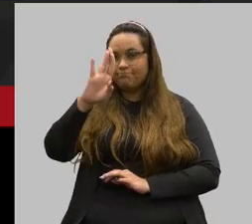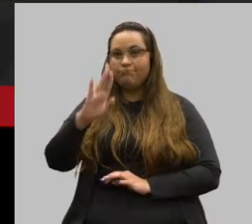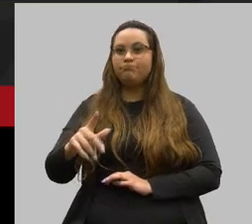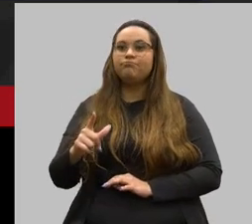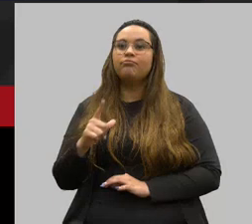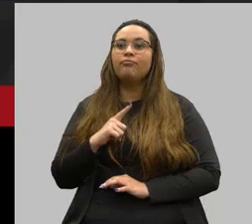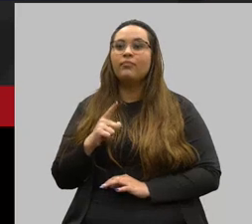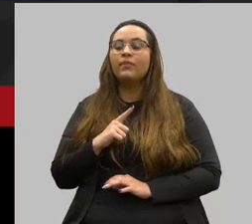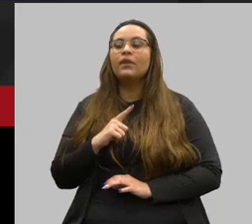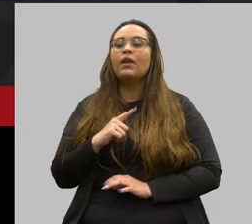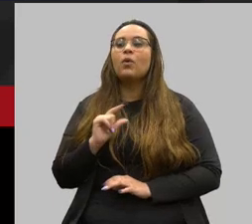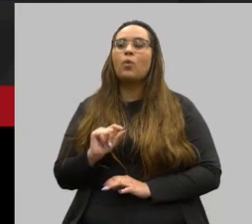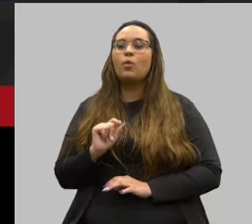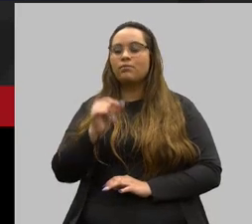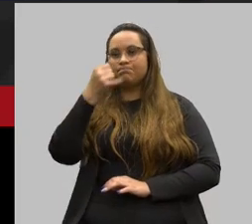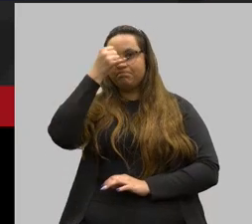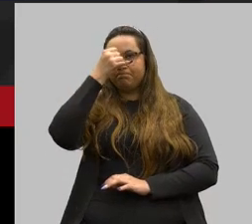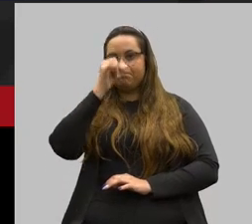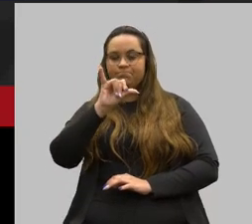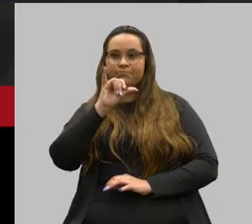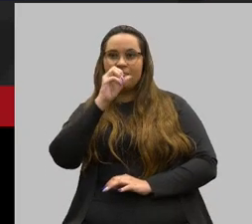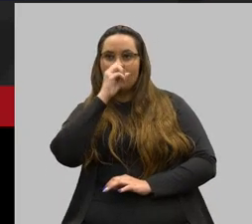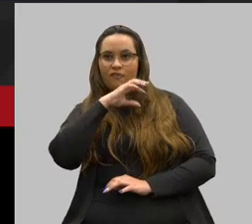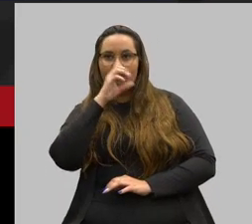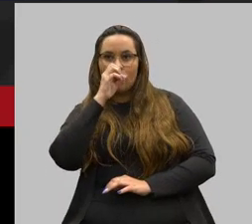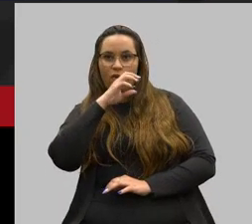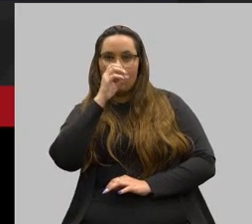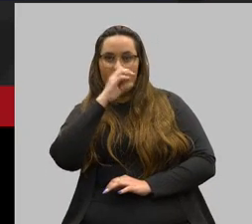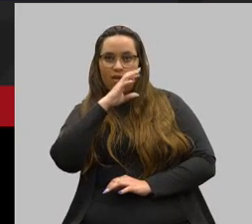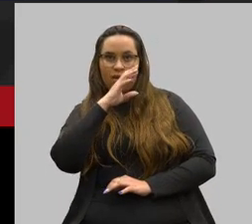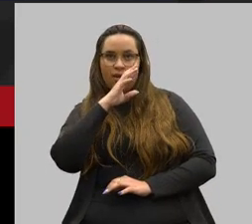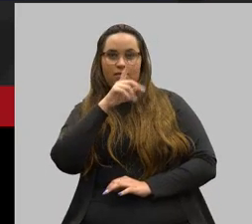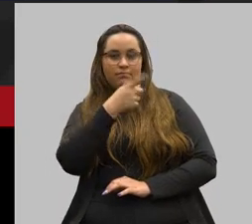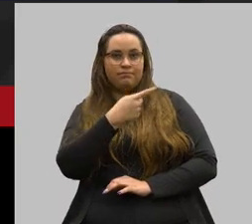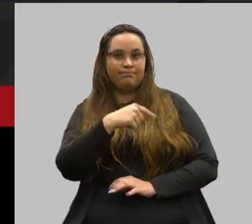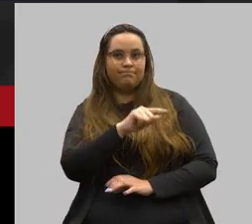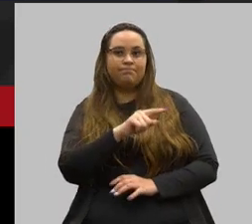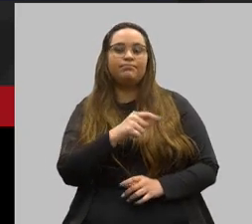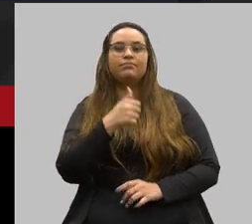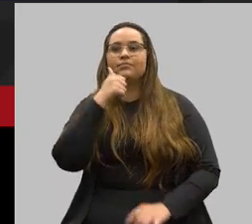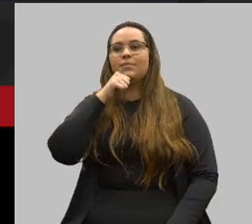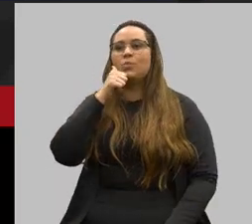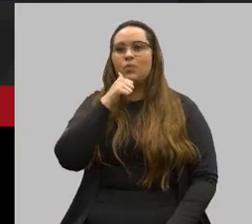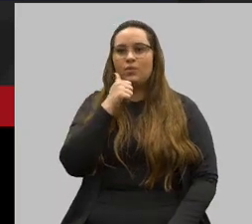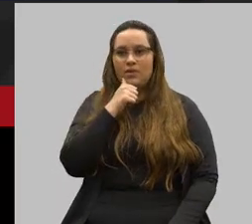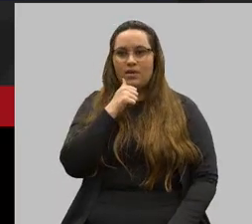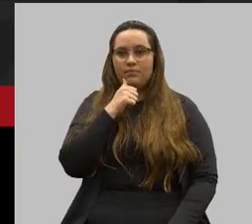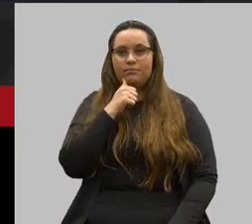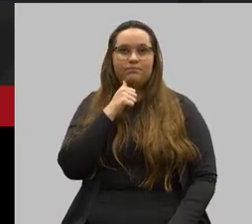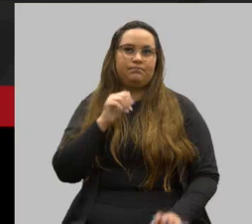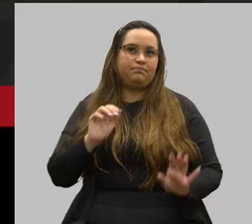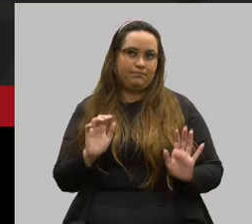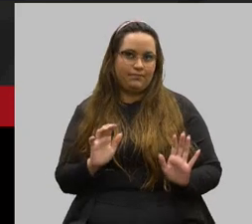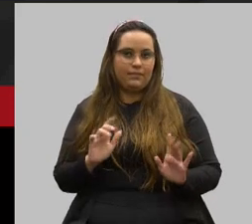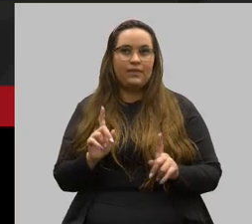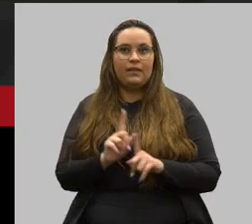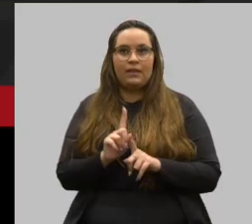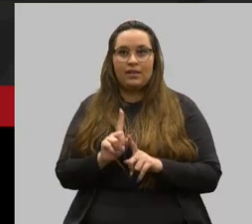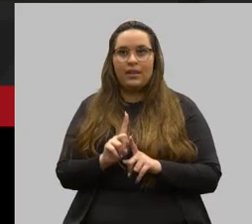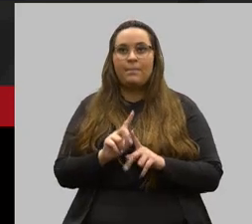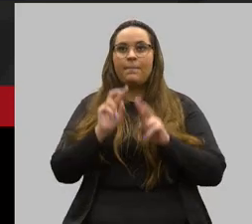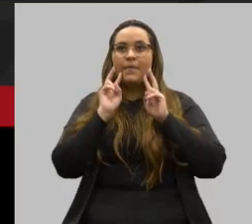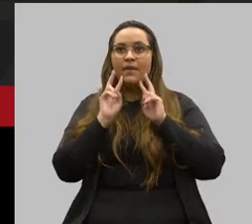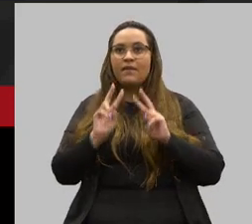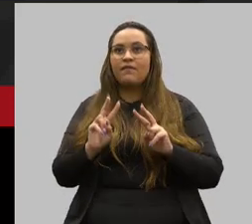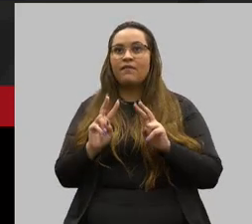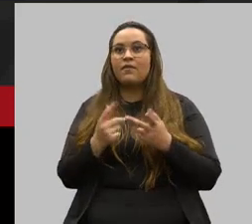de prevenção à violência doméstica e familiar contra a mulher e mais do que isso ações que visam a não